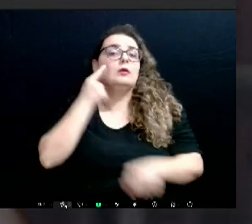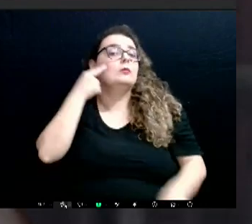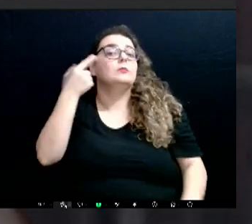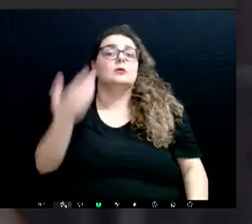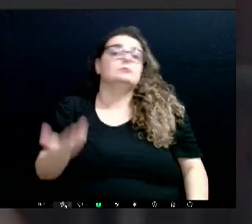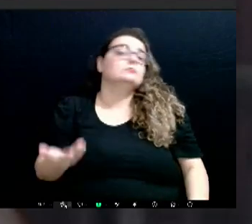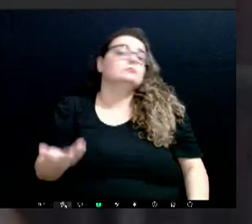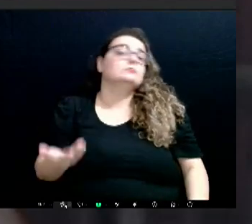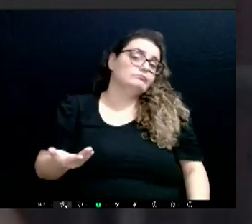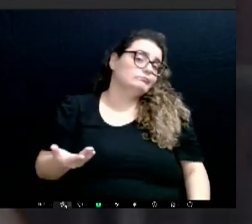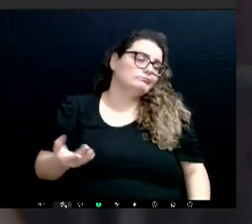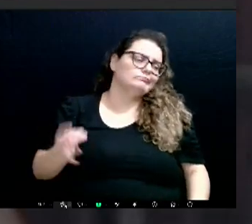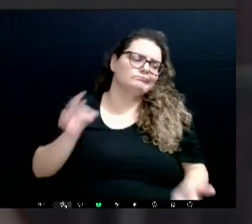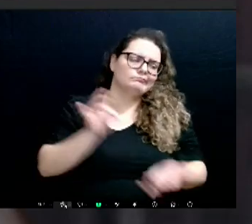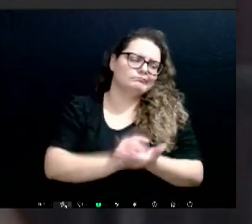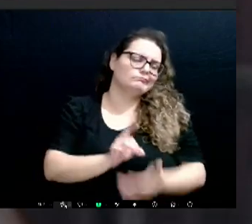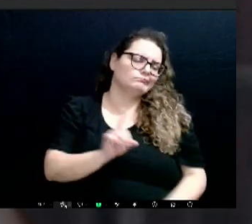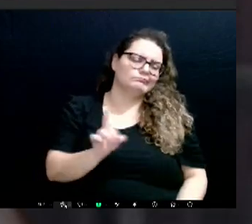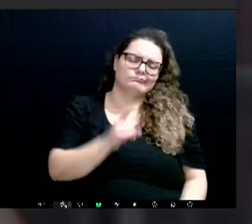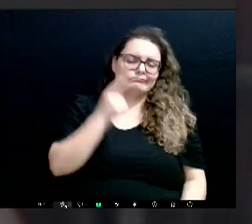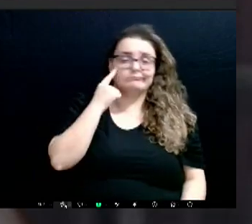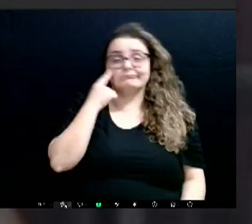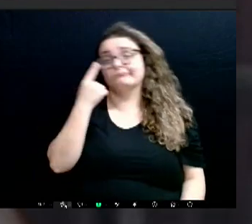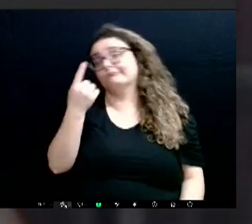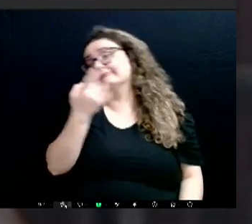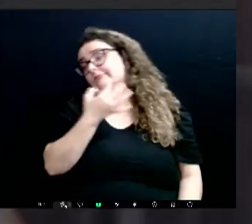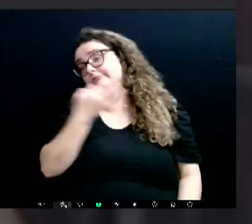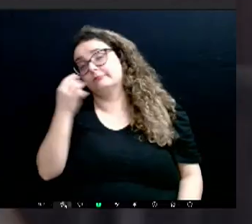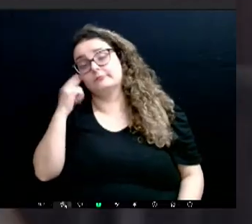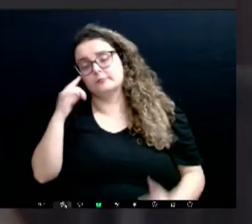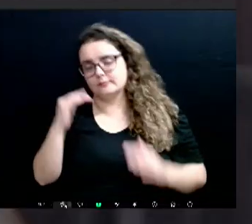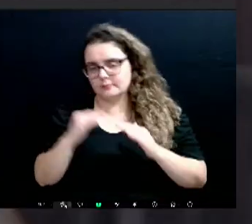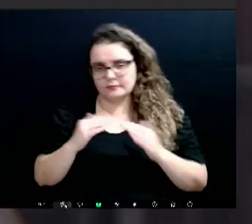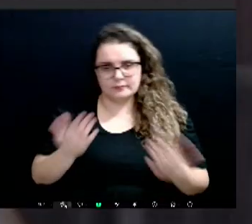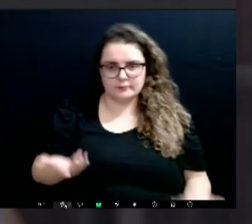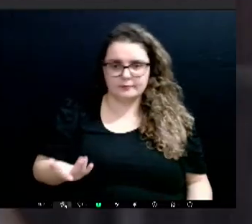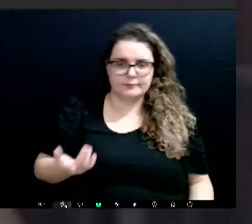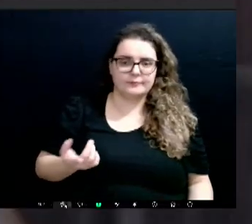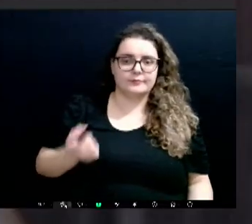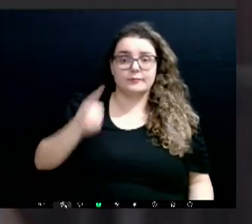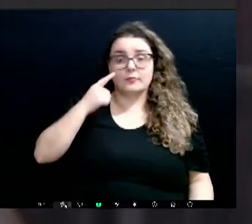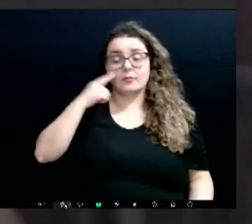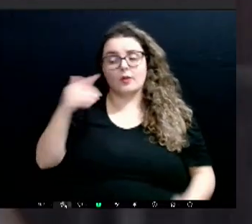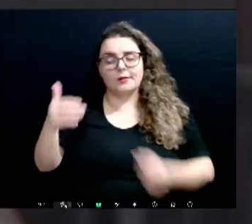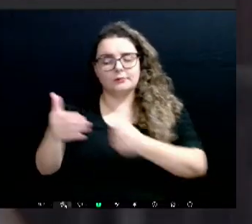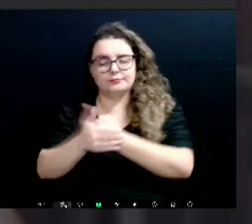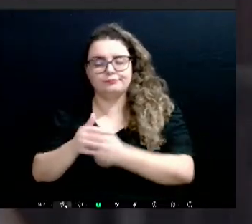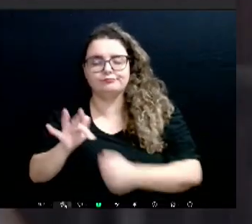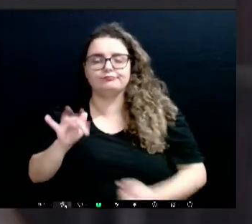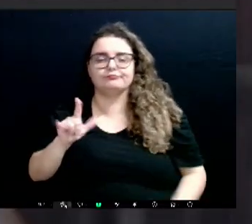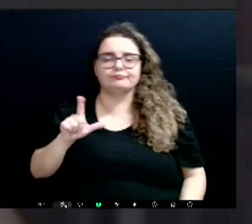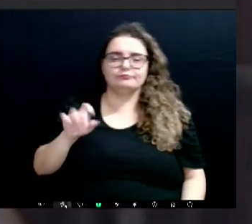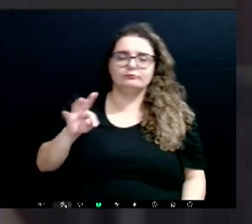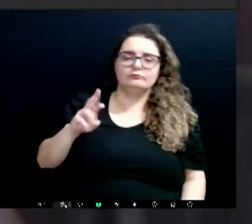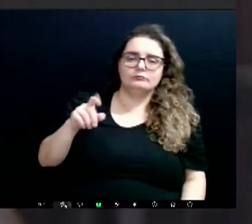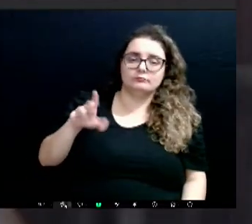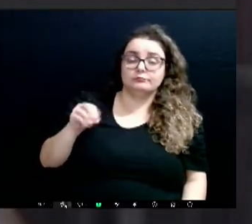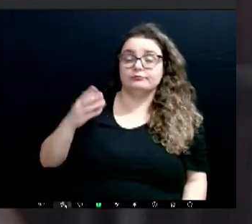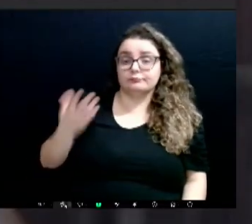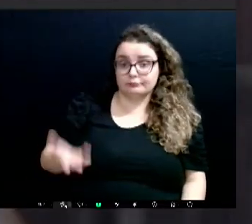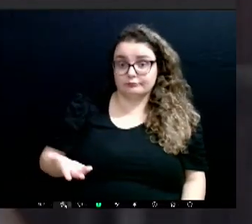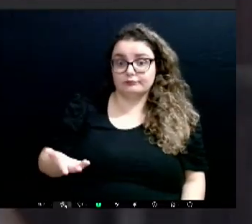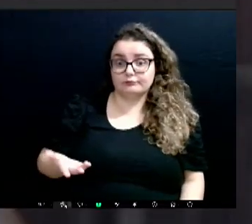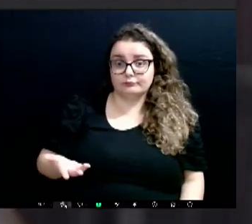não é um ideal coerente, né? É um ideal que ele é mascarado, ele é filtrado, ele é... Então, assim,